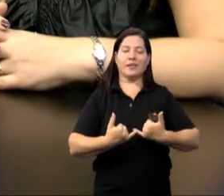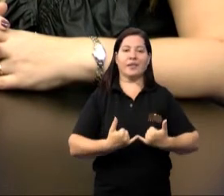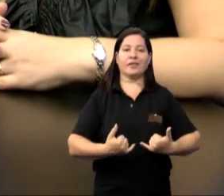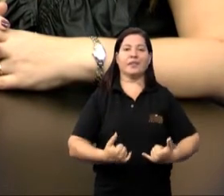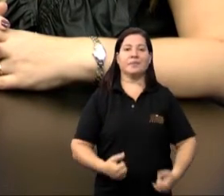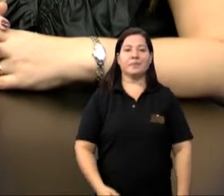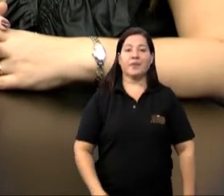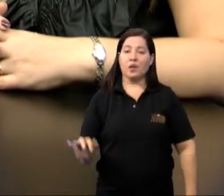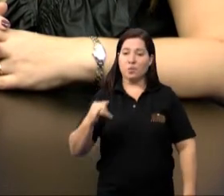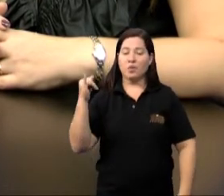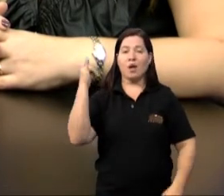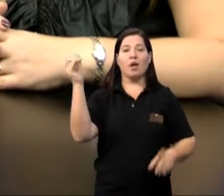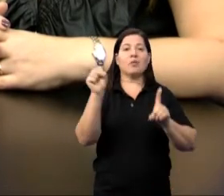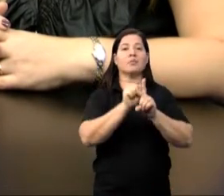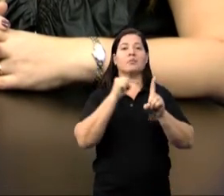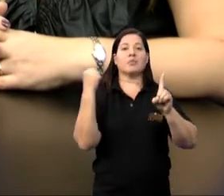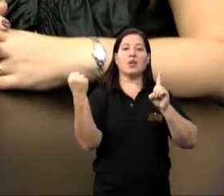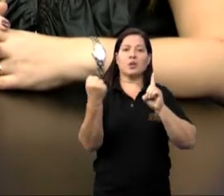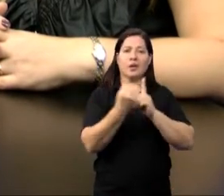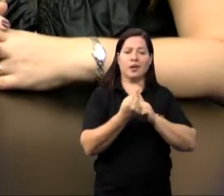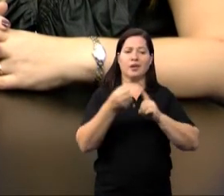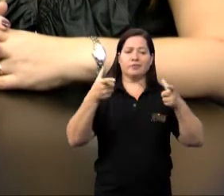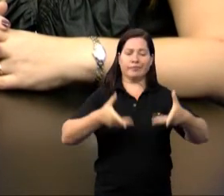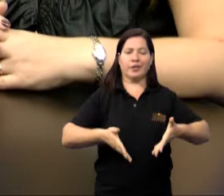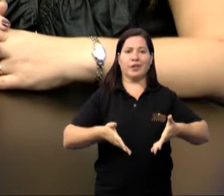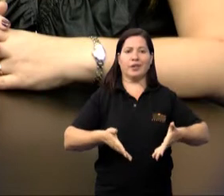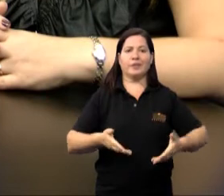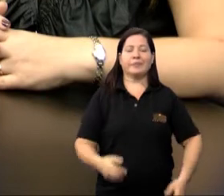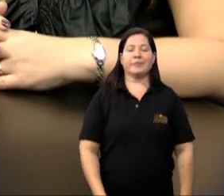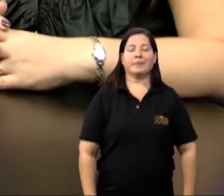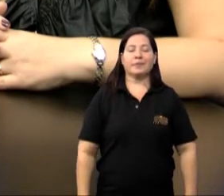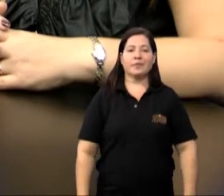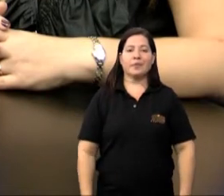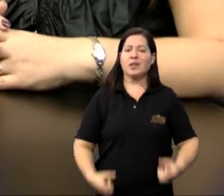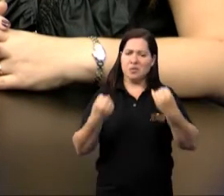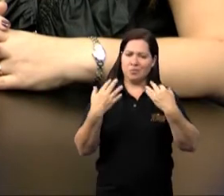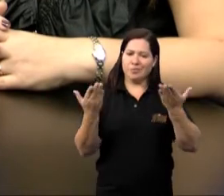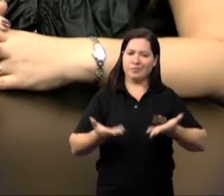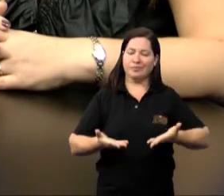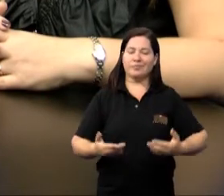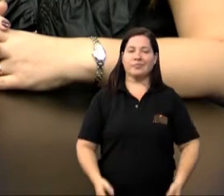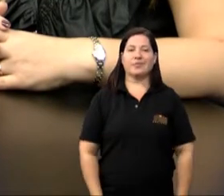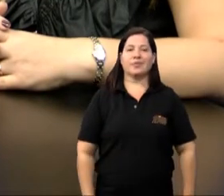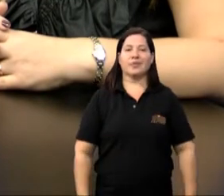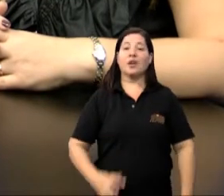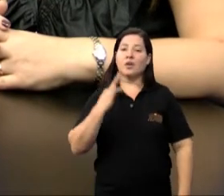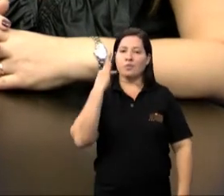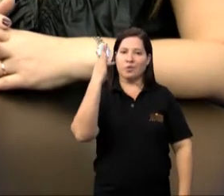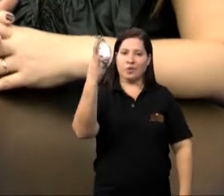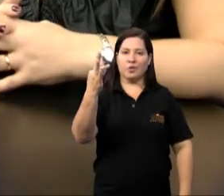por parte da sociedade local aqui. Nos conte um pouco sobre essa brinquedoteca e sua futura